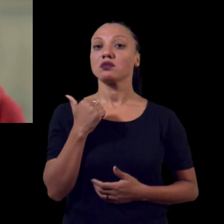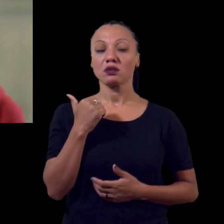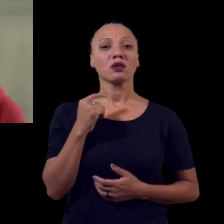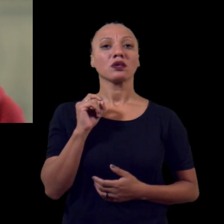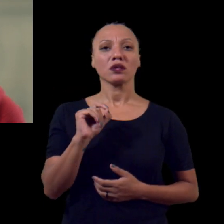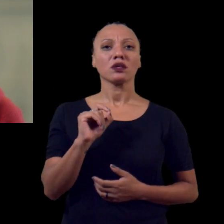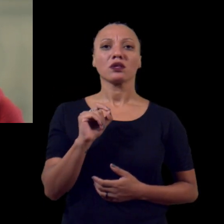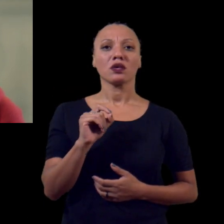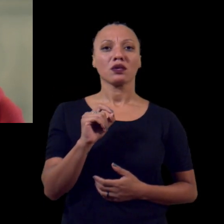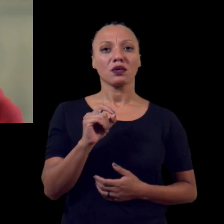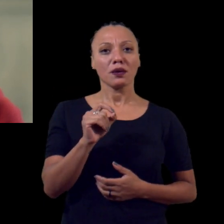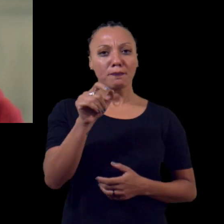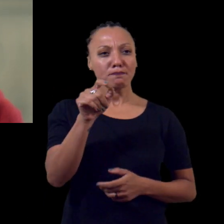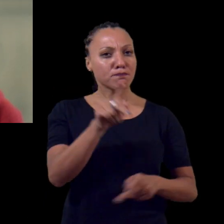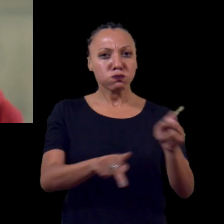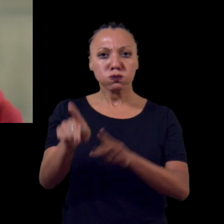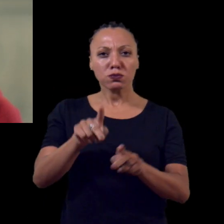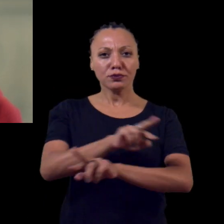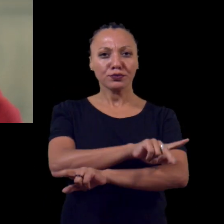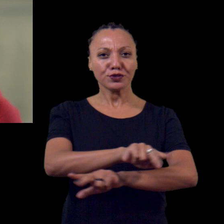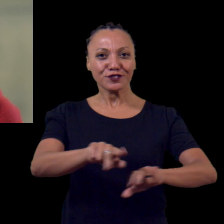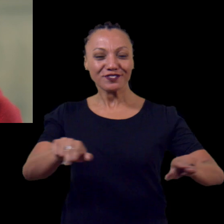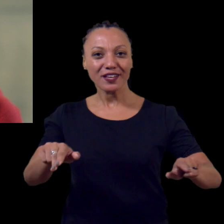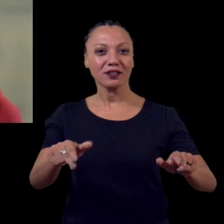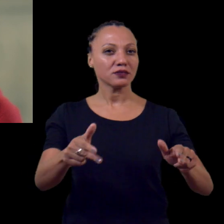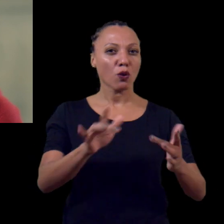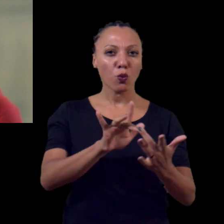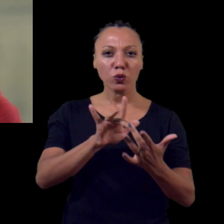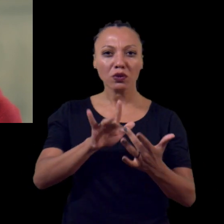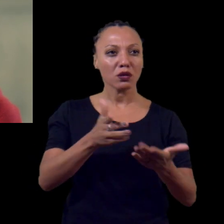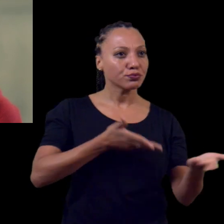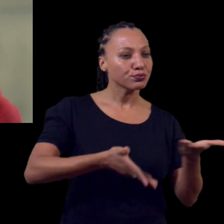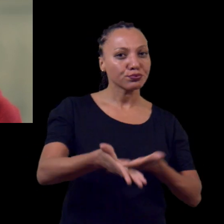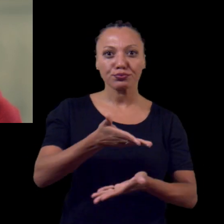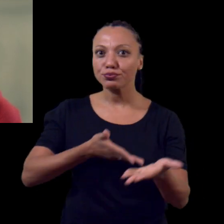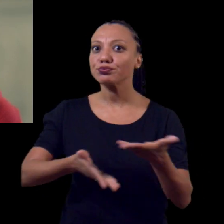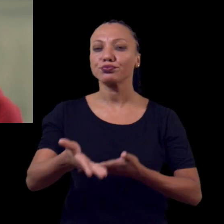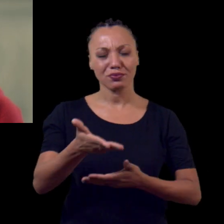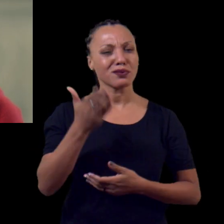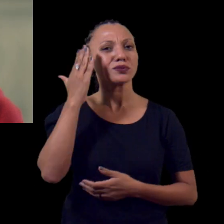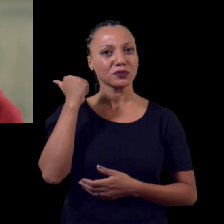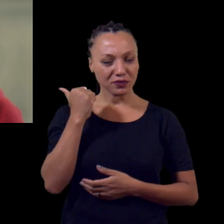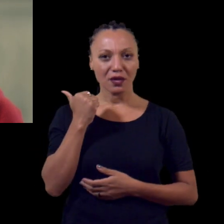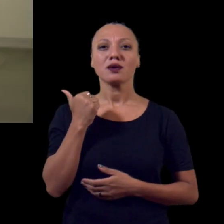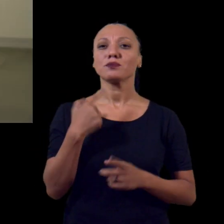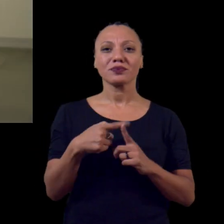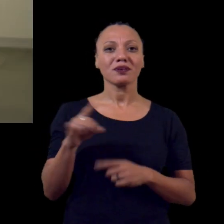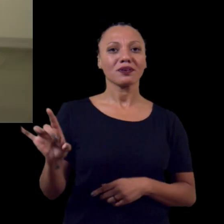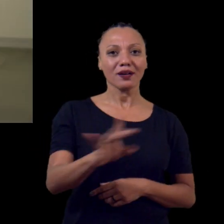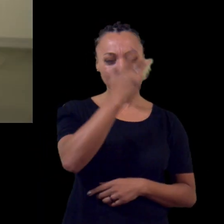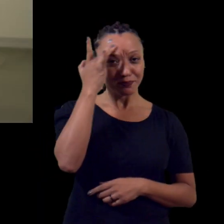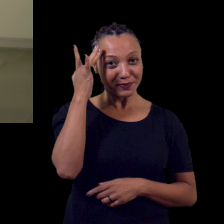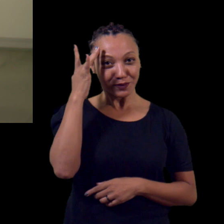convivência com o público diverso e com todas as, enfim, com todas as